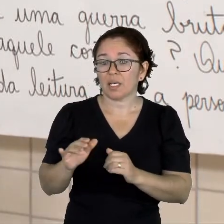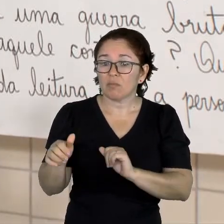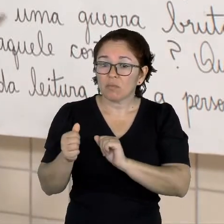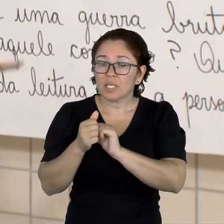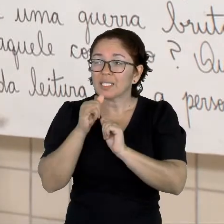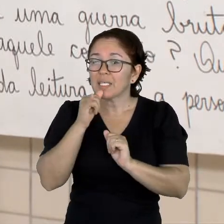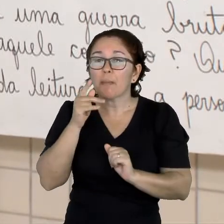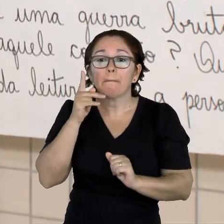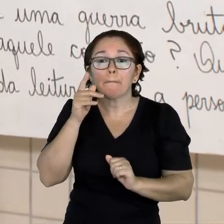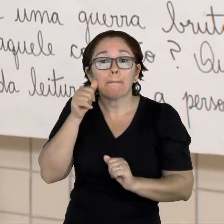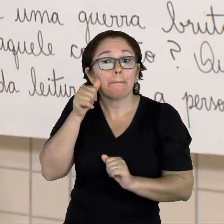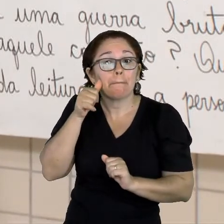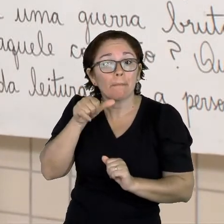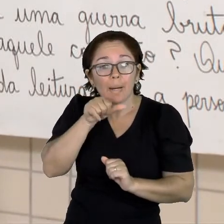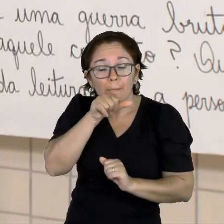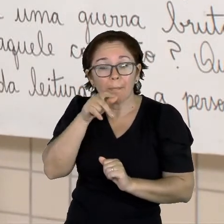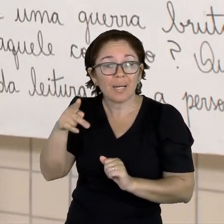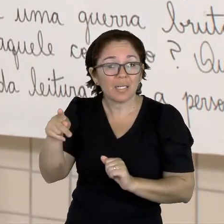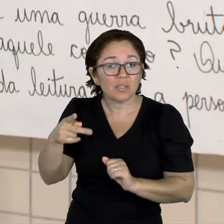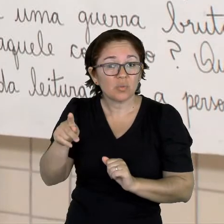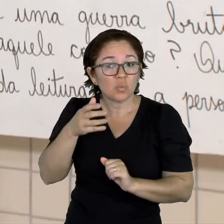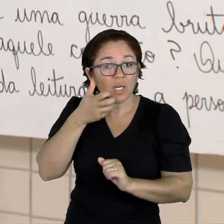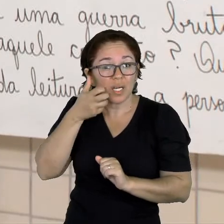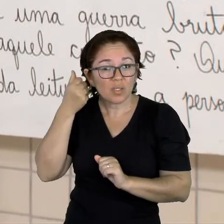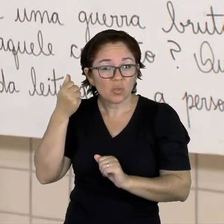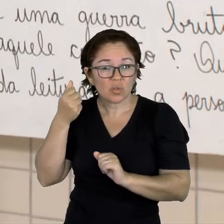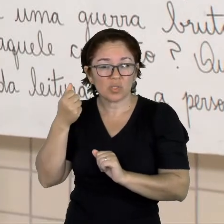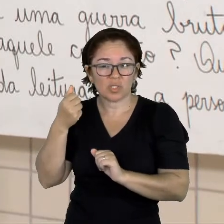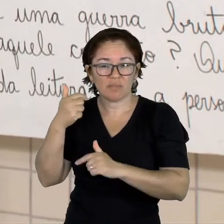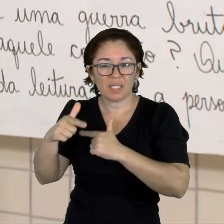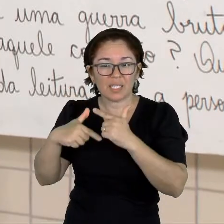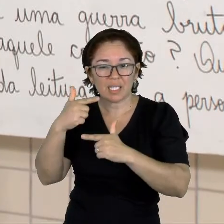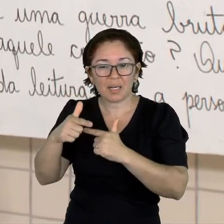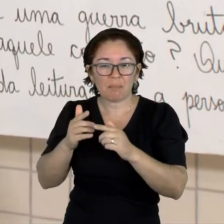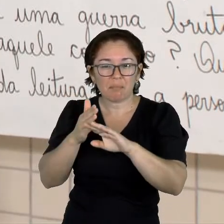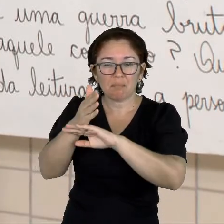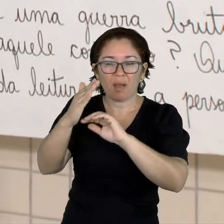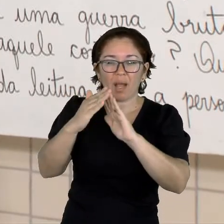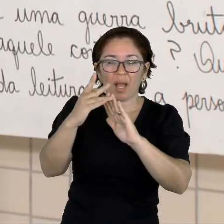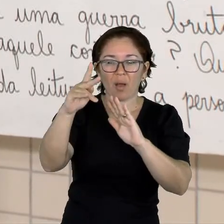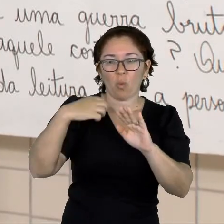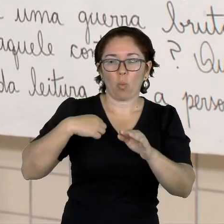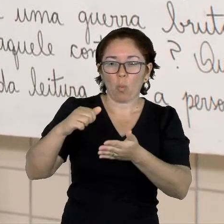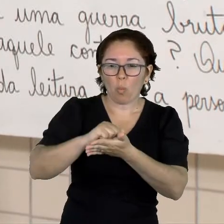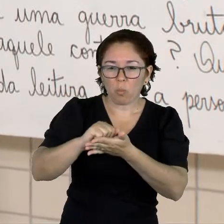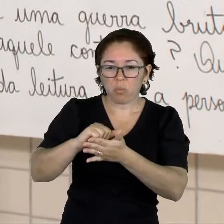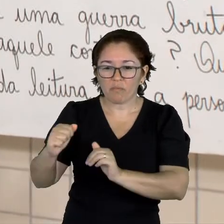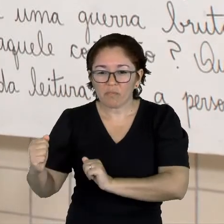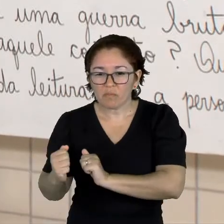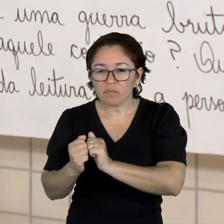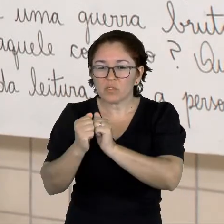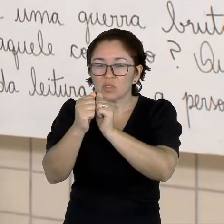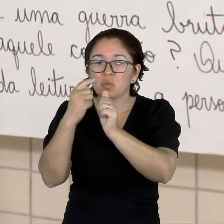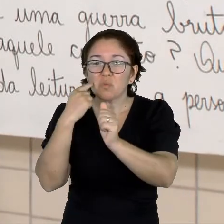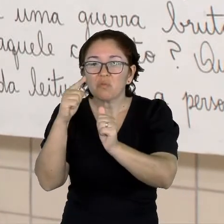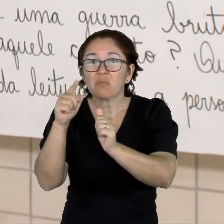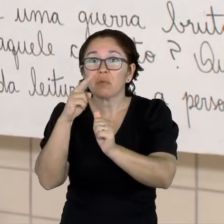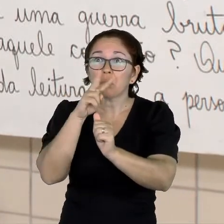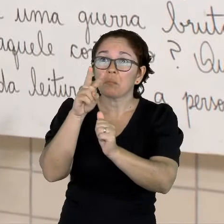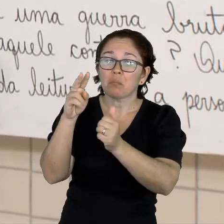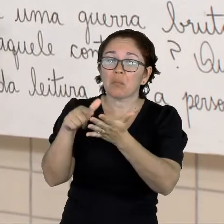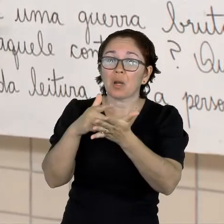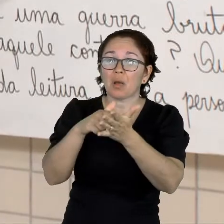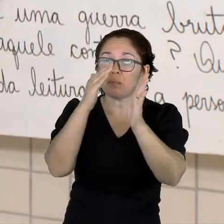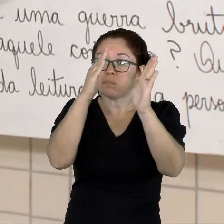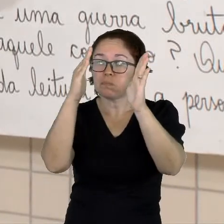que tinha uma biblioteca enorme. E aí ela começa a ficar apaixonada, né, por essa biblioteca. E aí ela começa, por que o